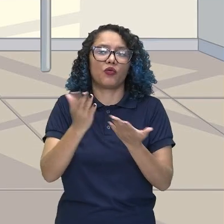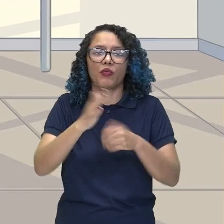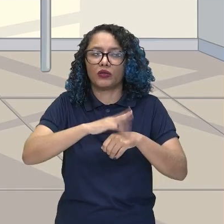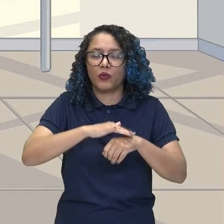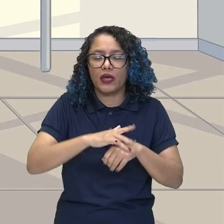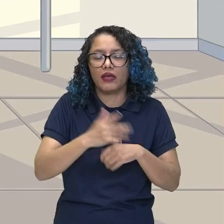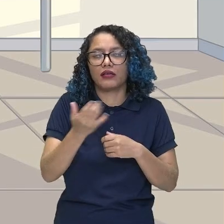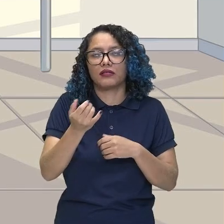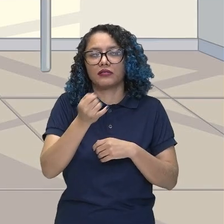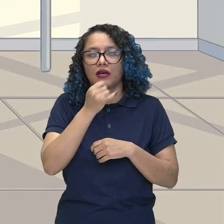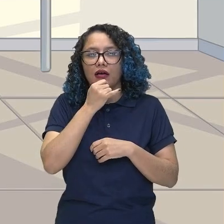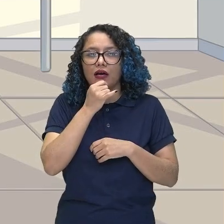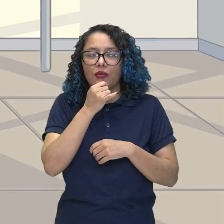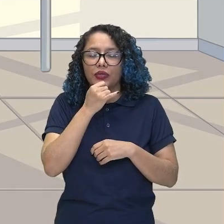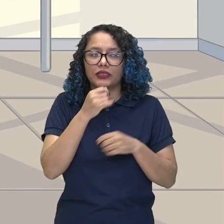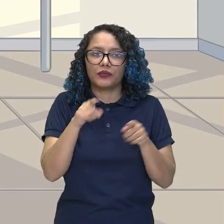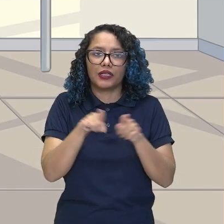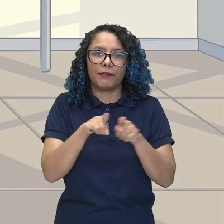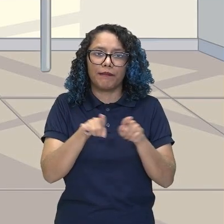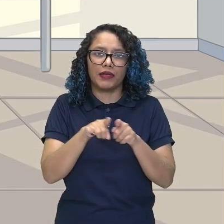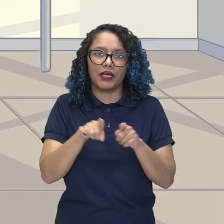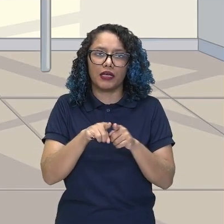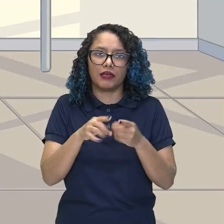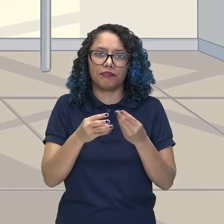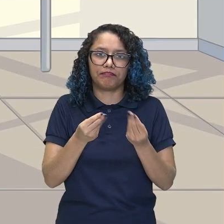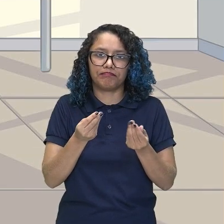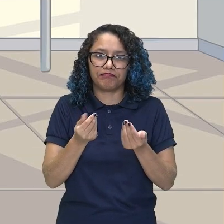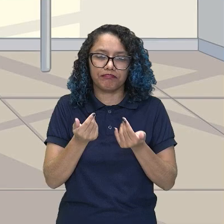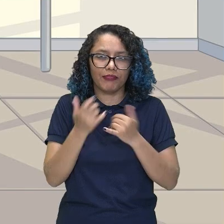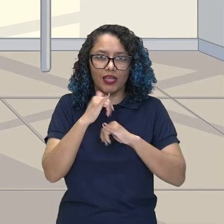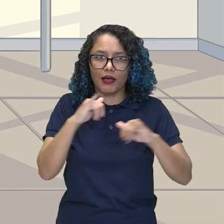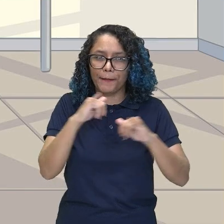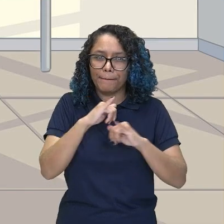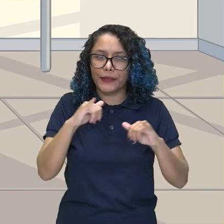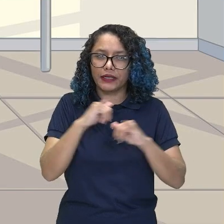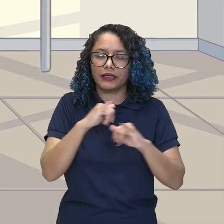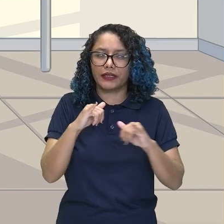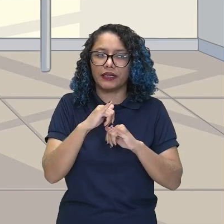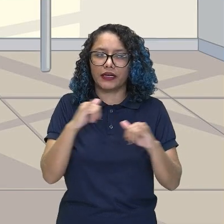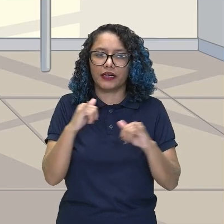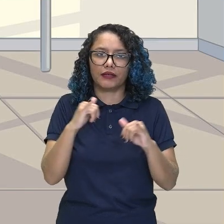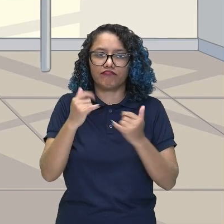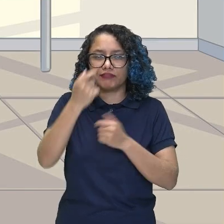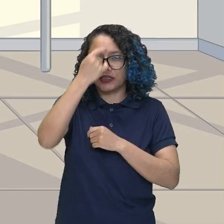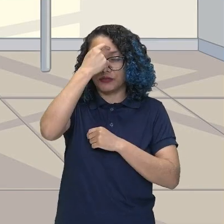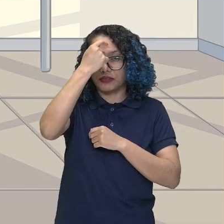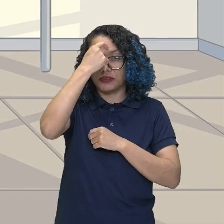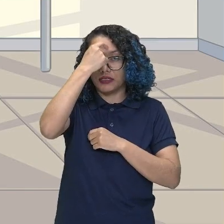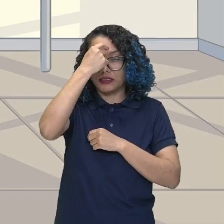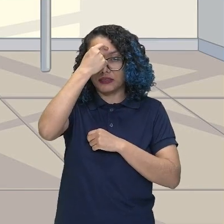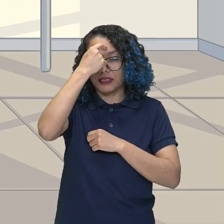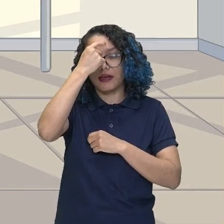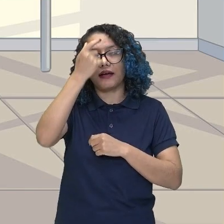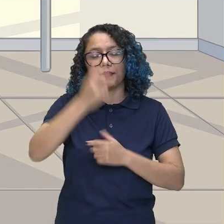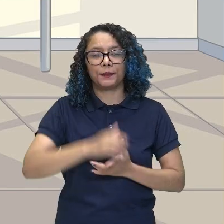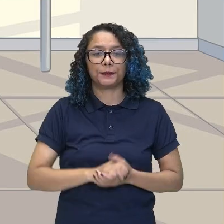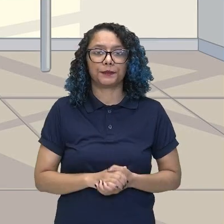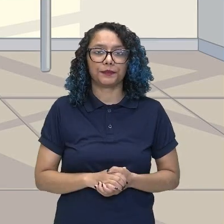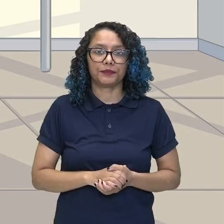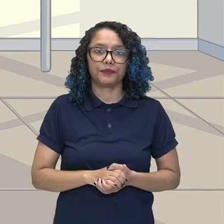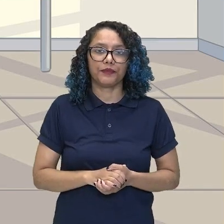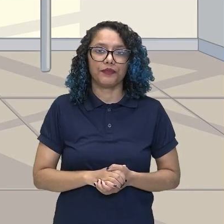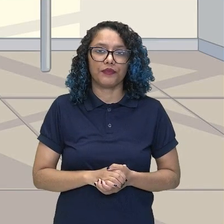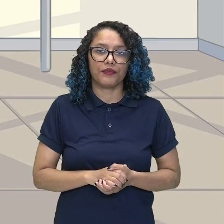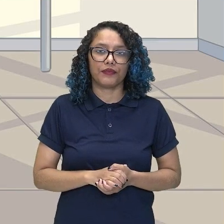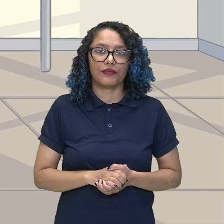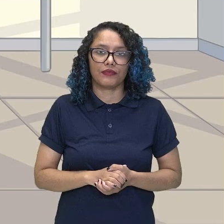doença, determinada campanha para conscientizar as pessoas,